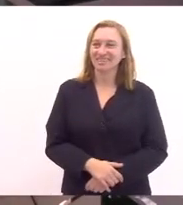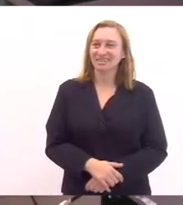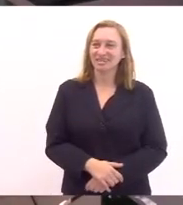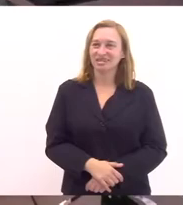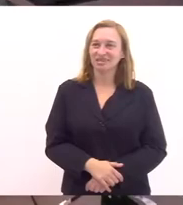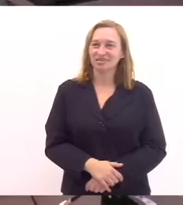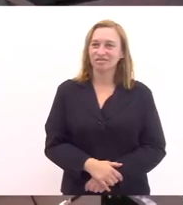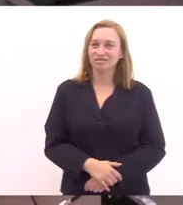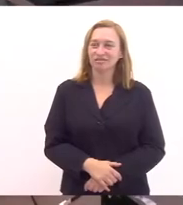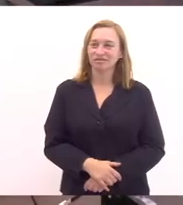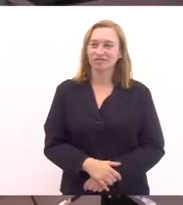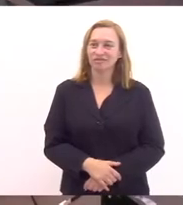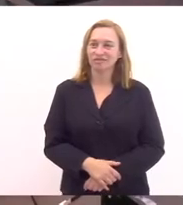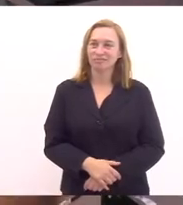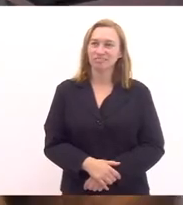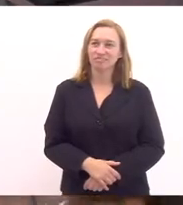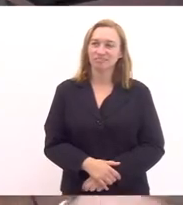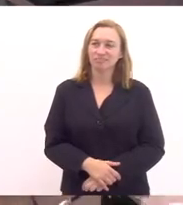G1